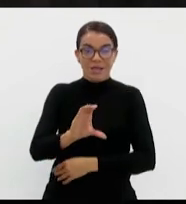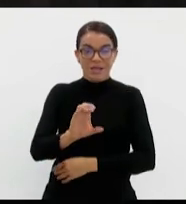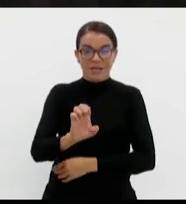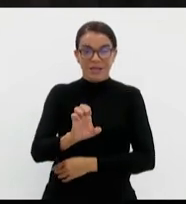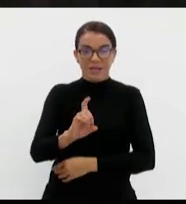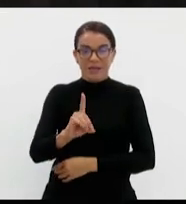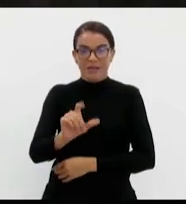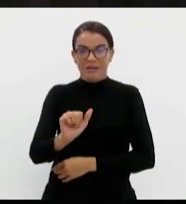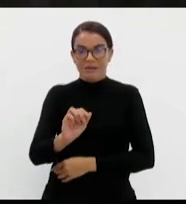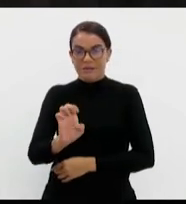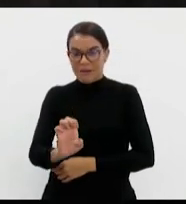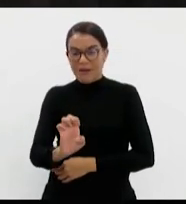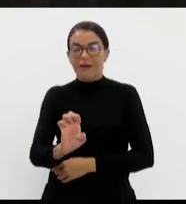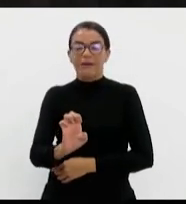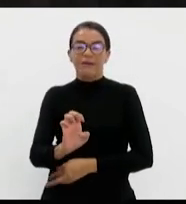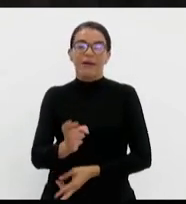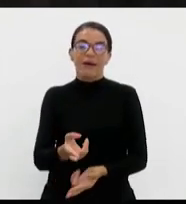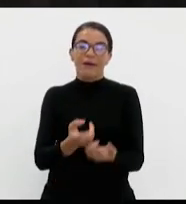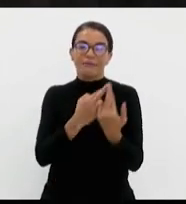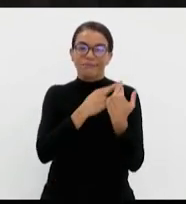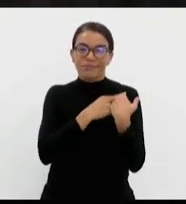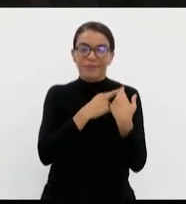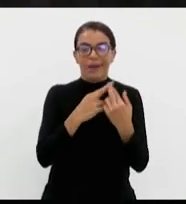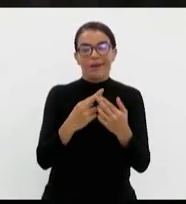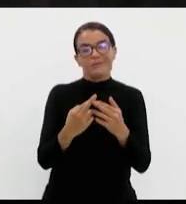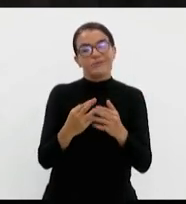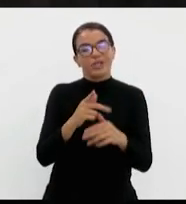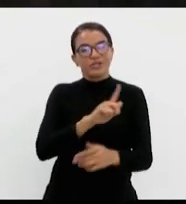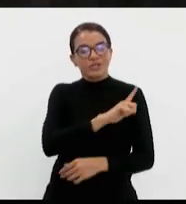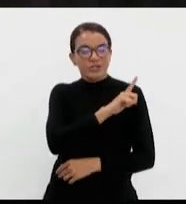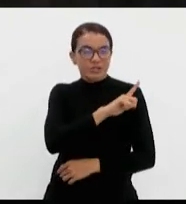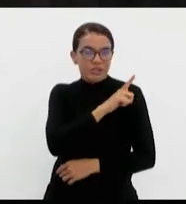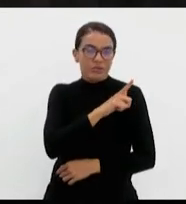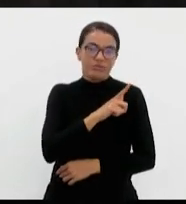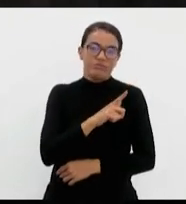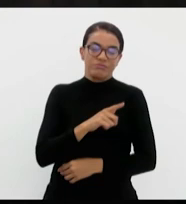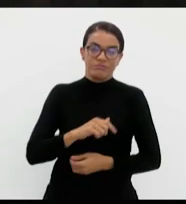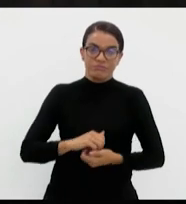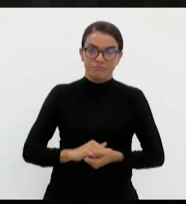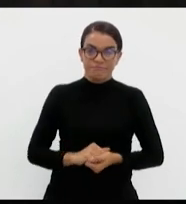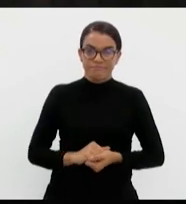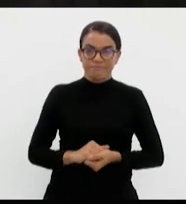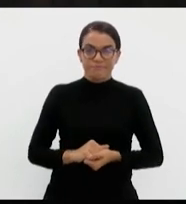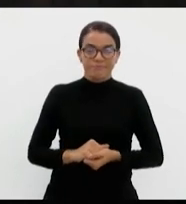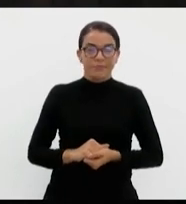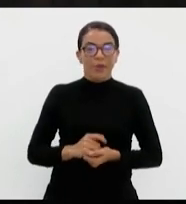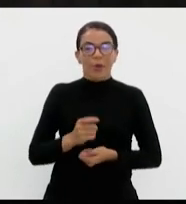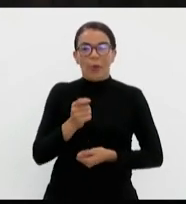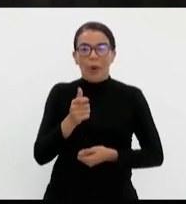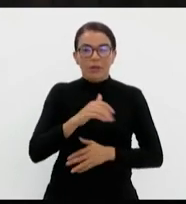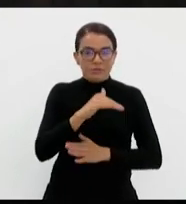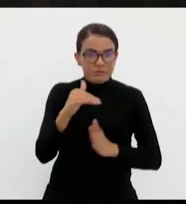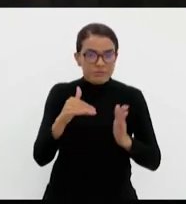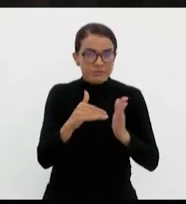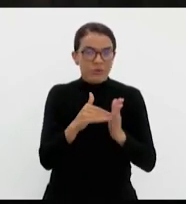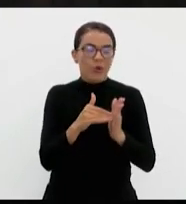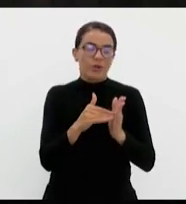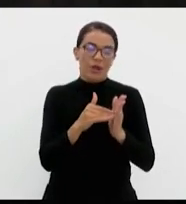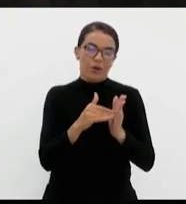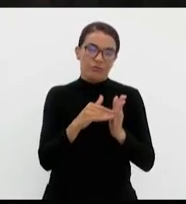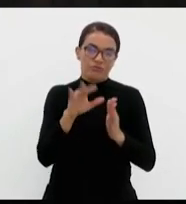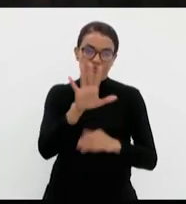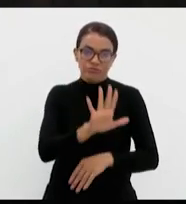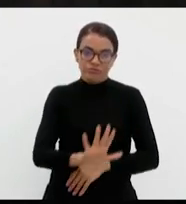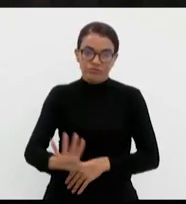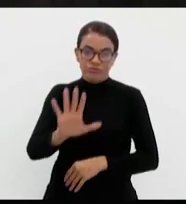a gestão das águas e esgotos da parcela quase total do Estado do